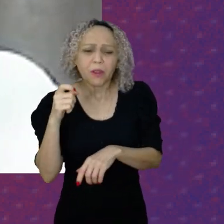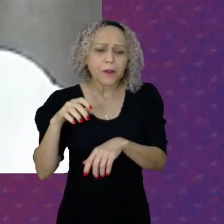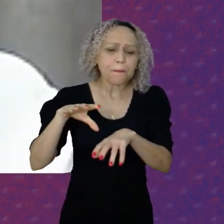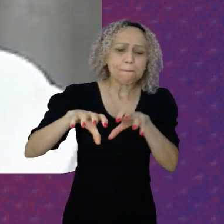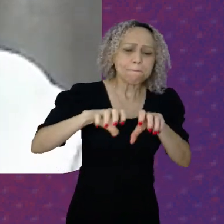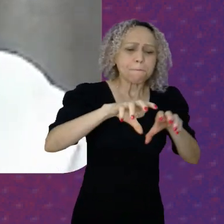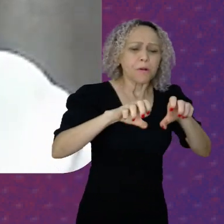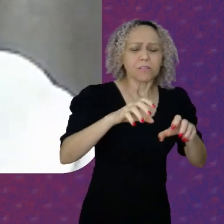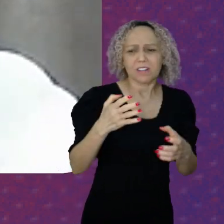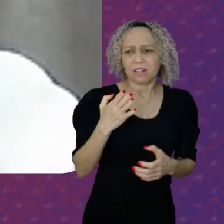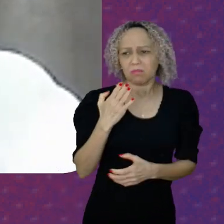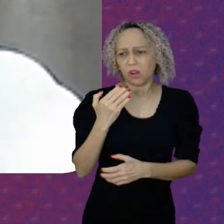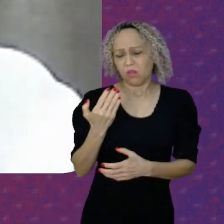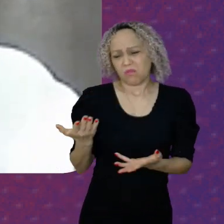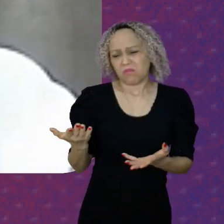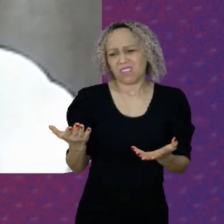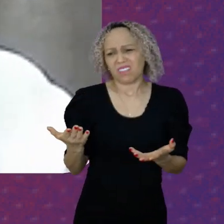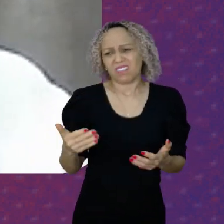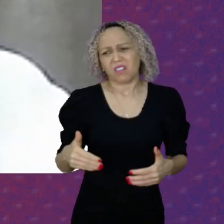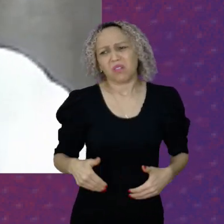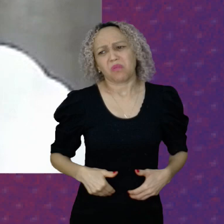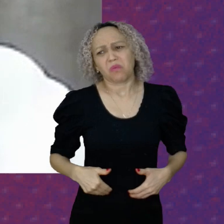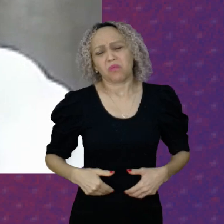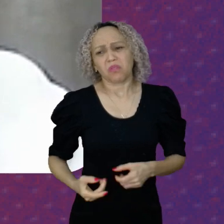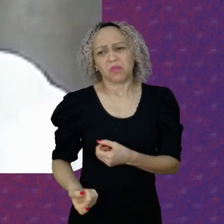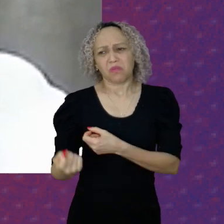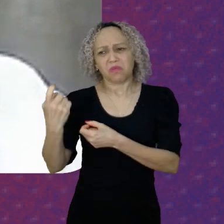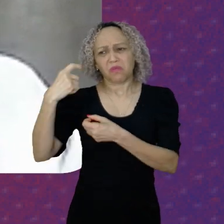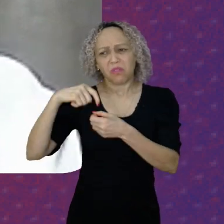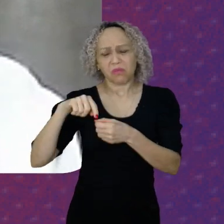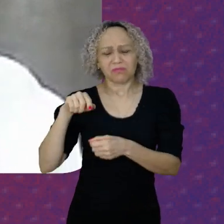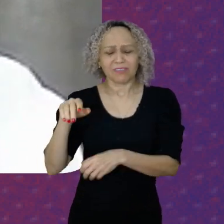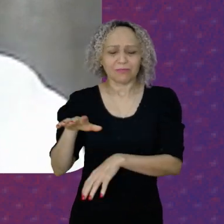mapa da fome, voltou a partir dessa